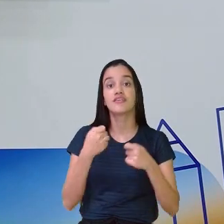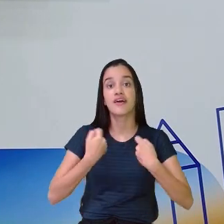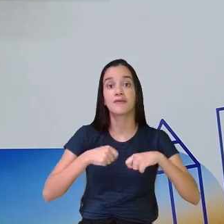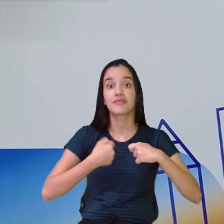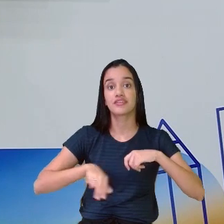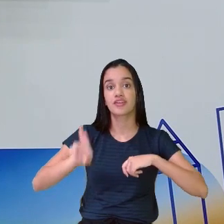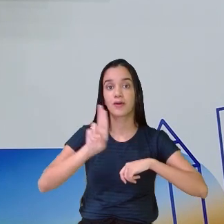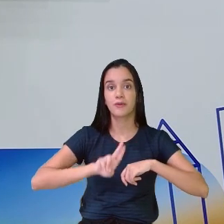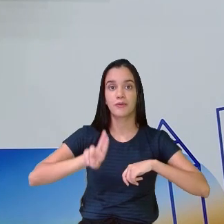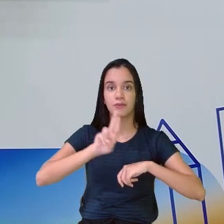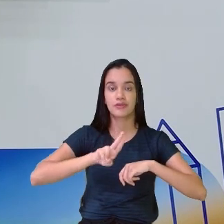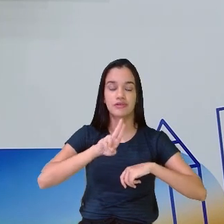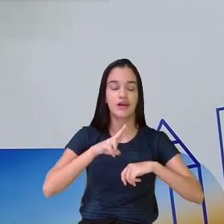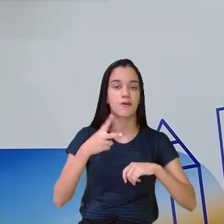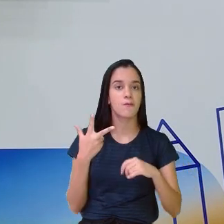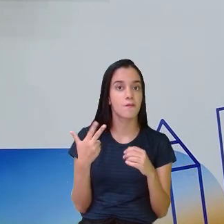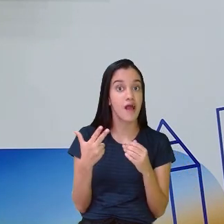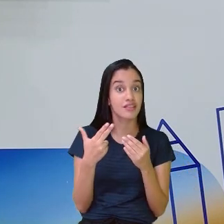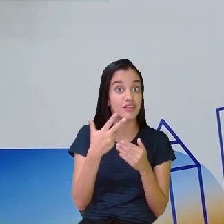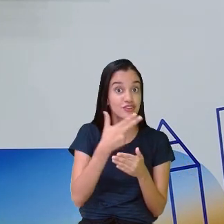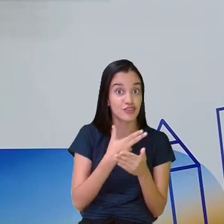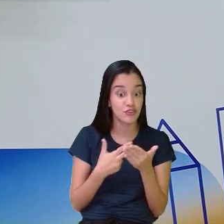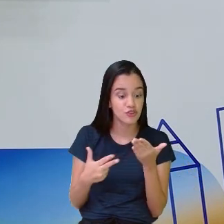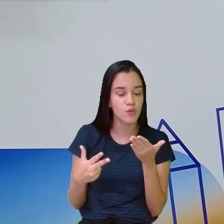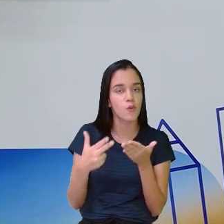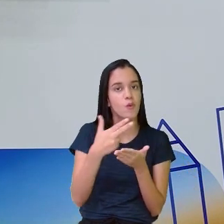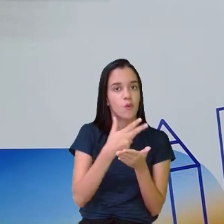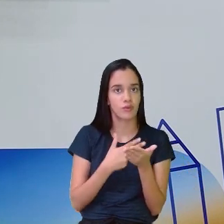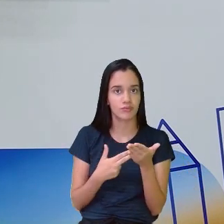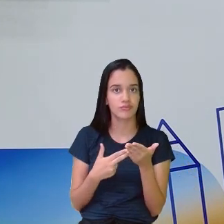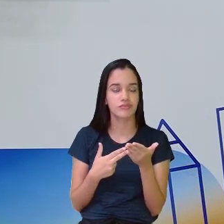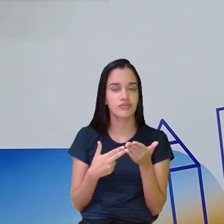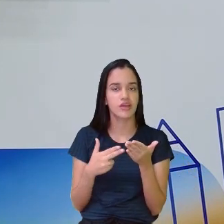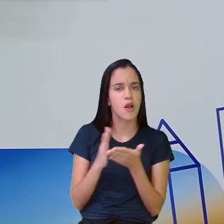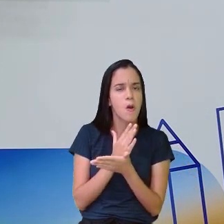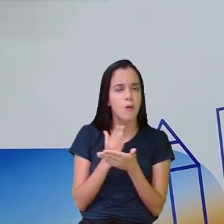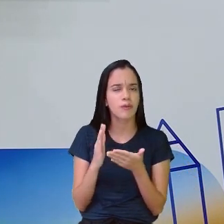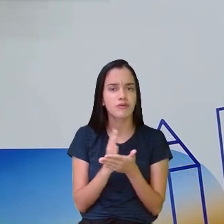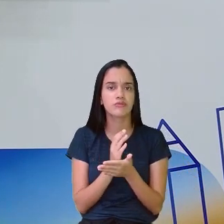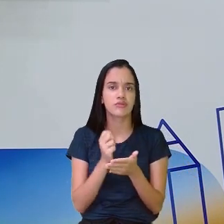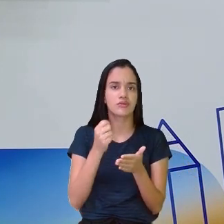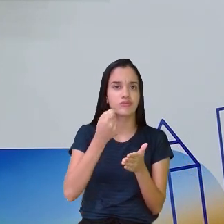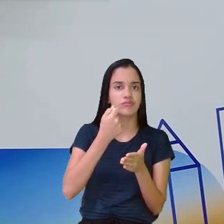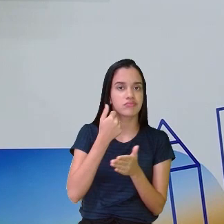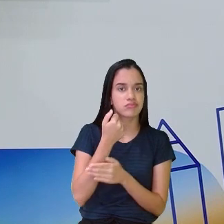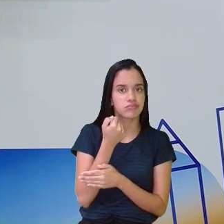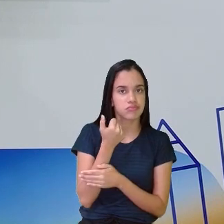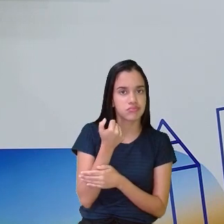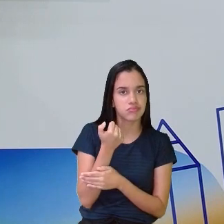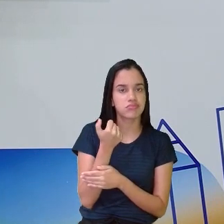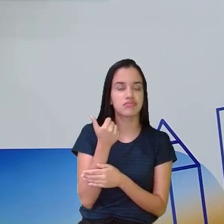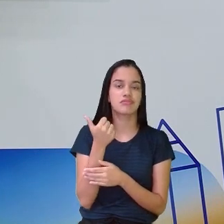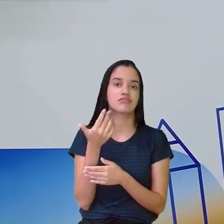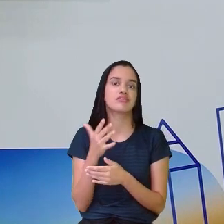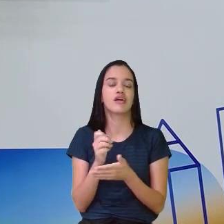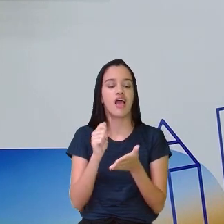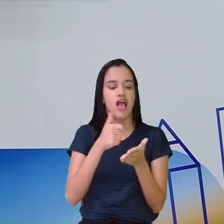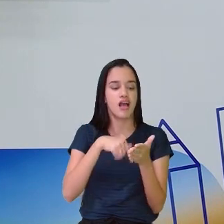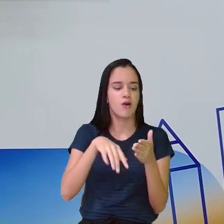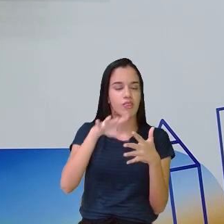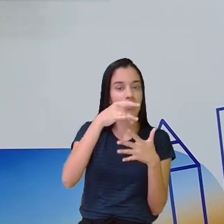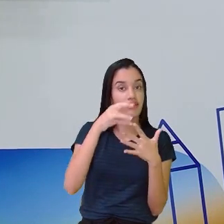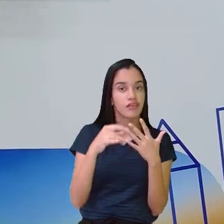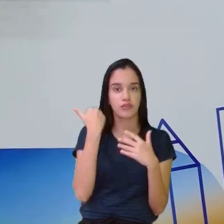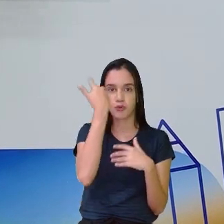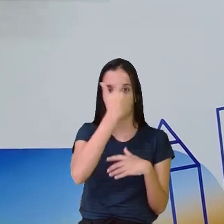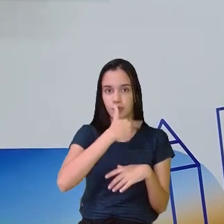precisar usar uma tesoura sem ponta e algumas canetinhas, porque a gente vai fazer os detalhes aí do rosto